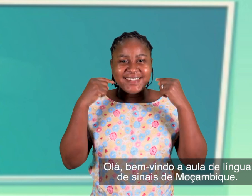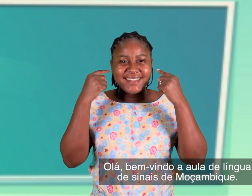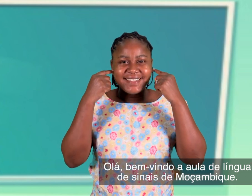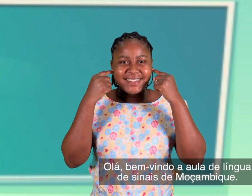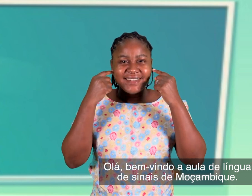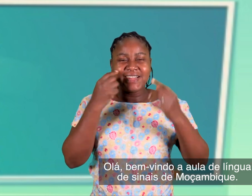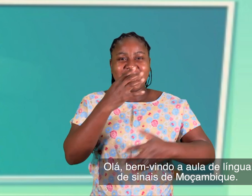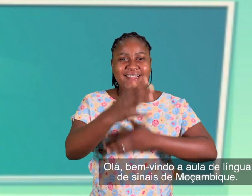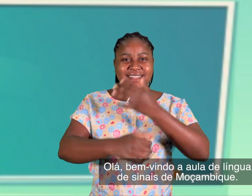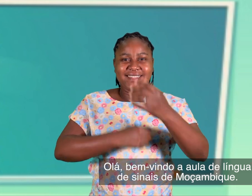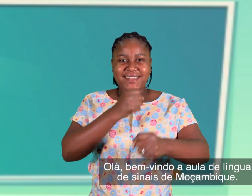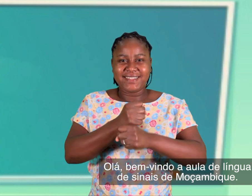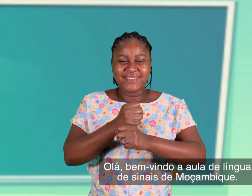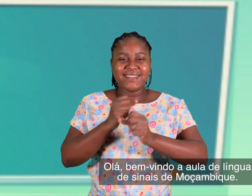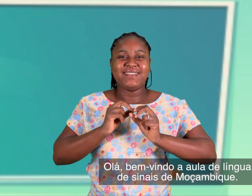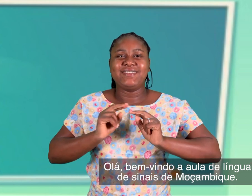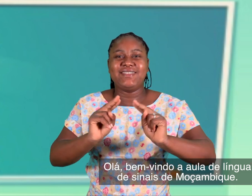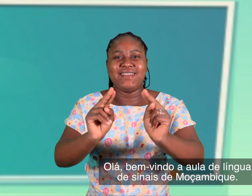Feliz Ano Novo.